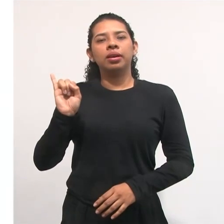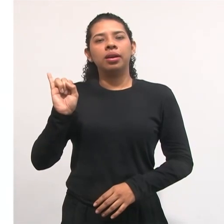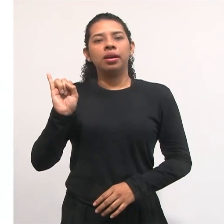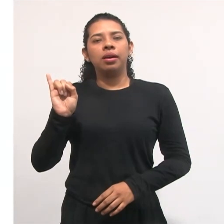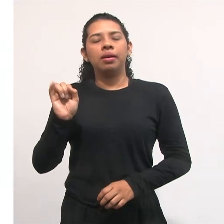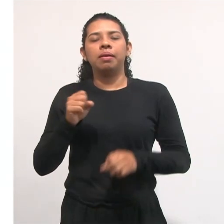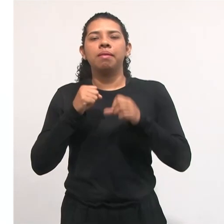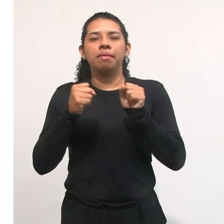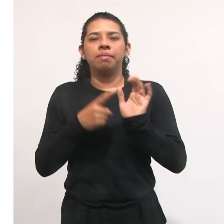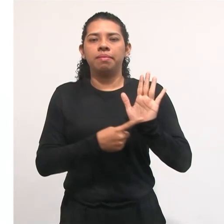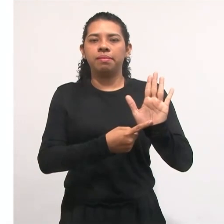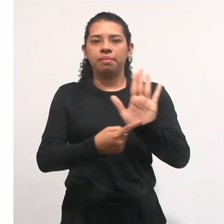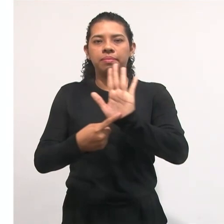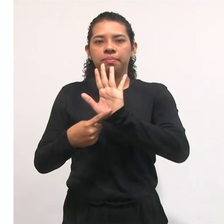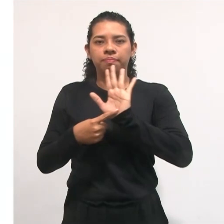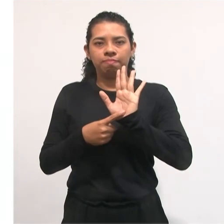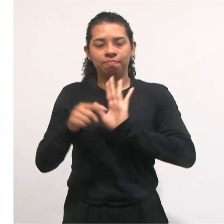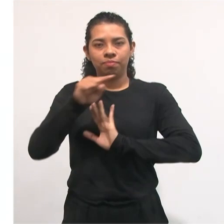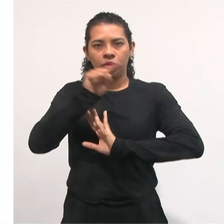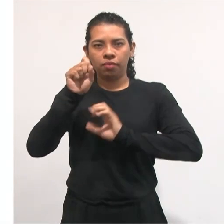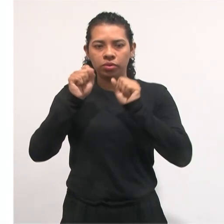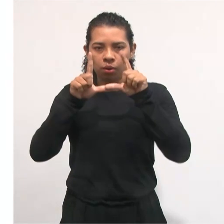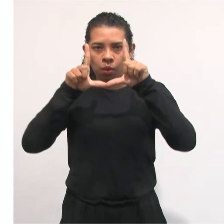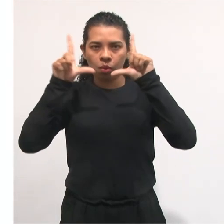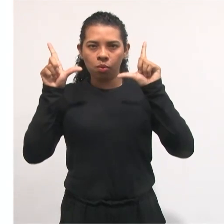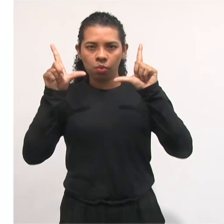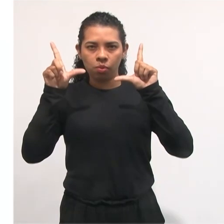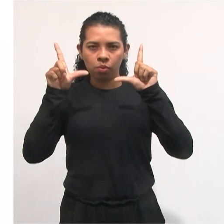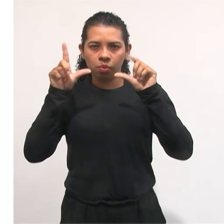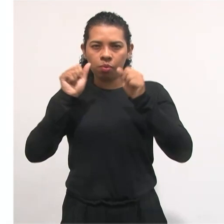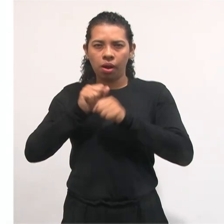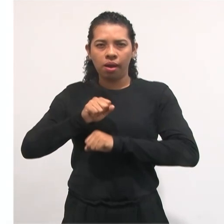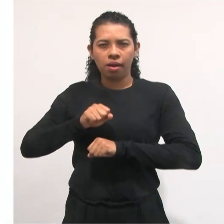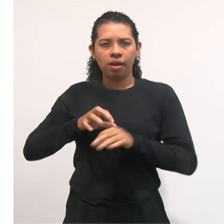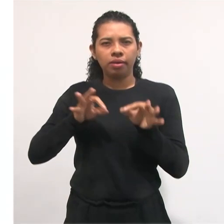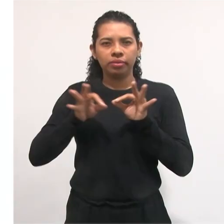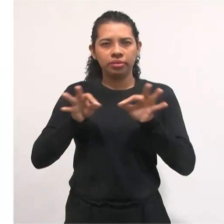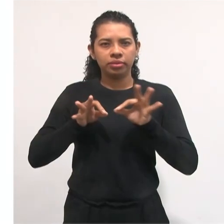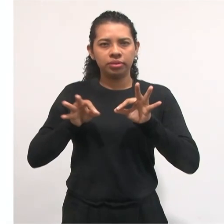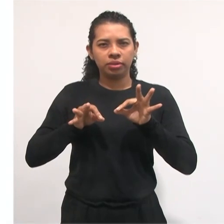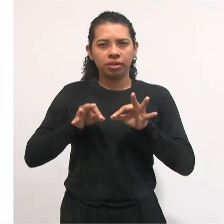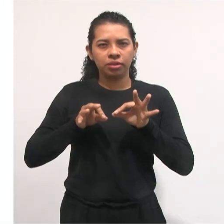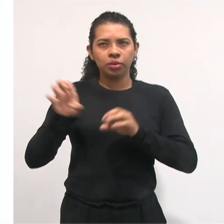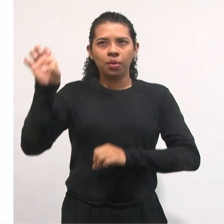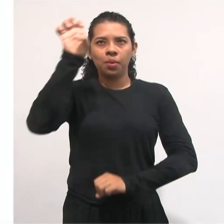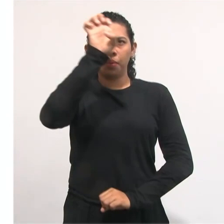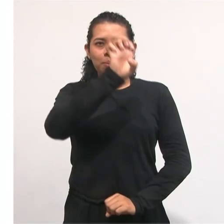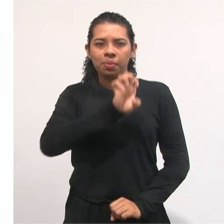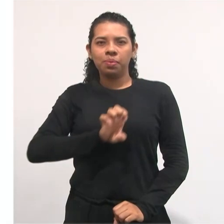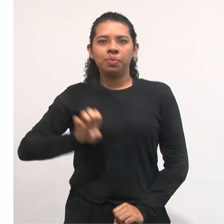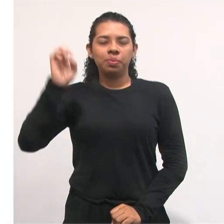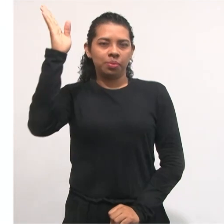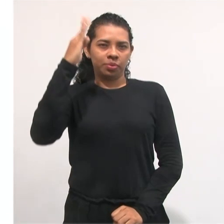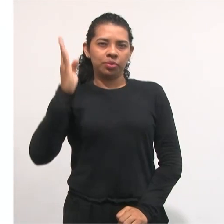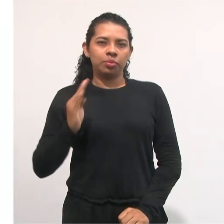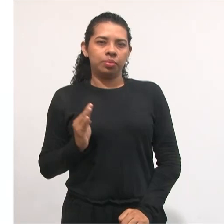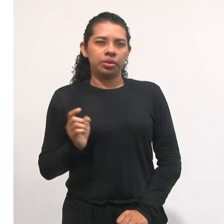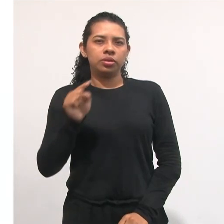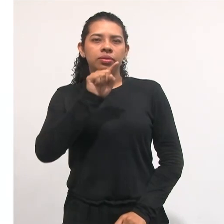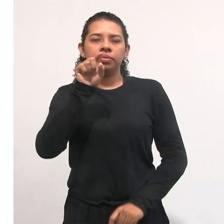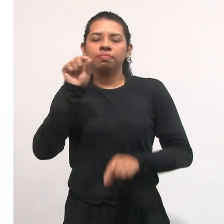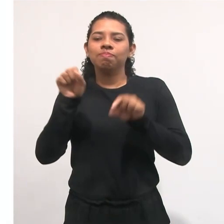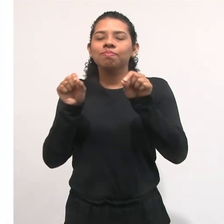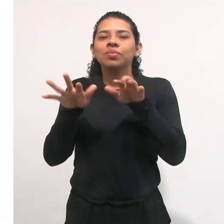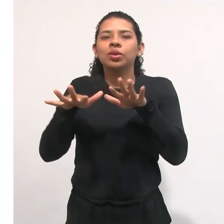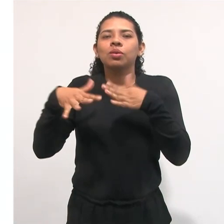que a gente possa apresentar e você destaca. Então, por exemplo, você tem aqui a informação do Brasil e está destacando, digamos que você quer falar qual é